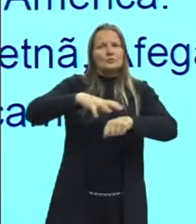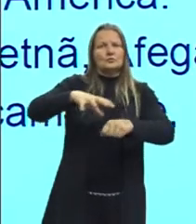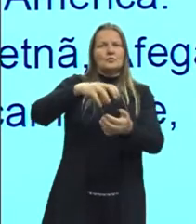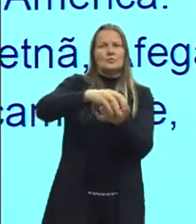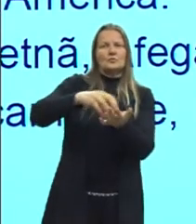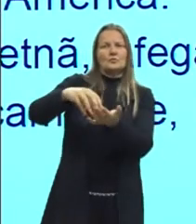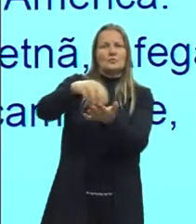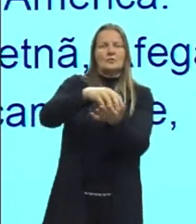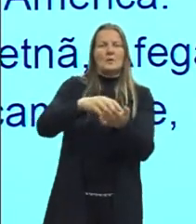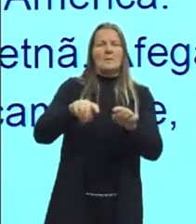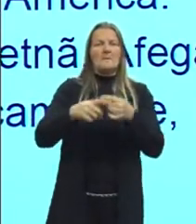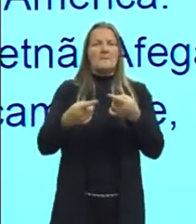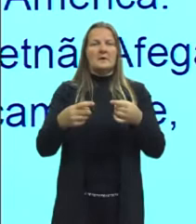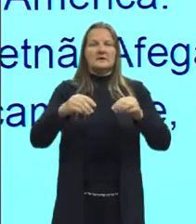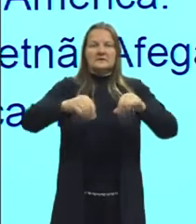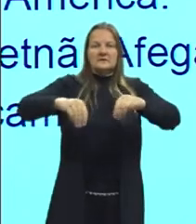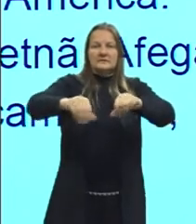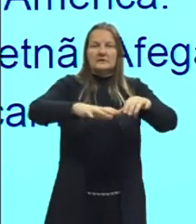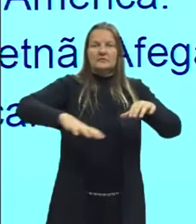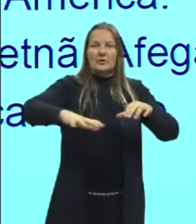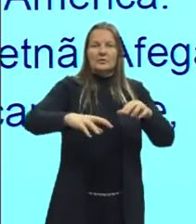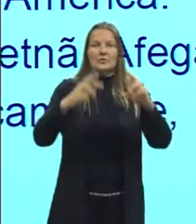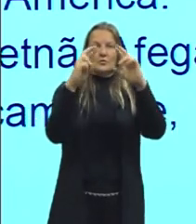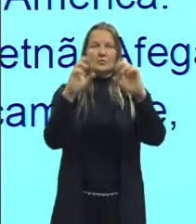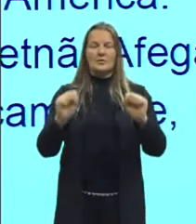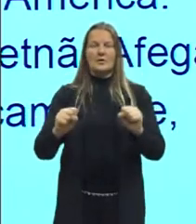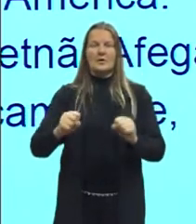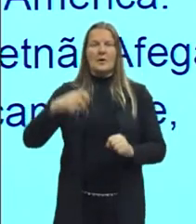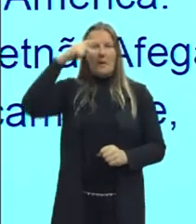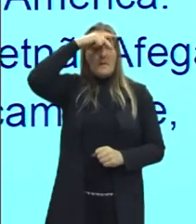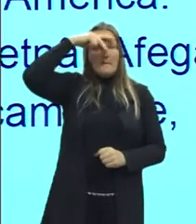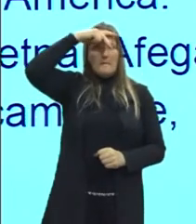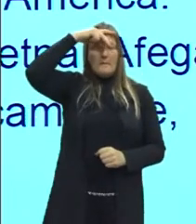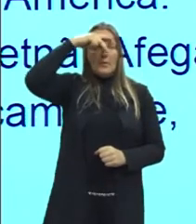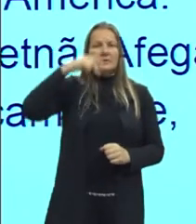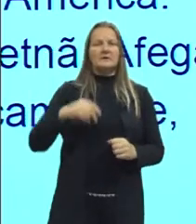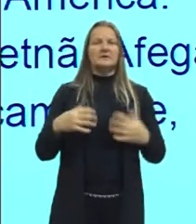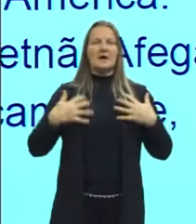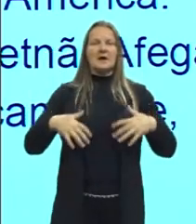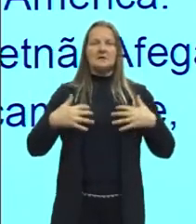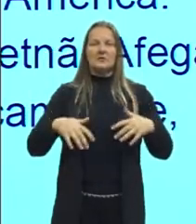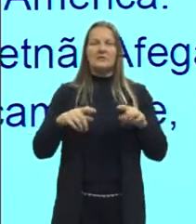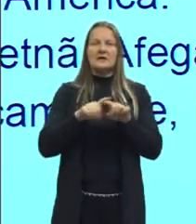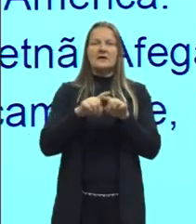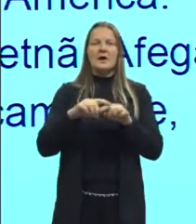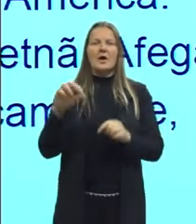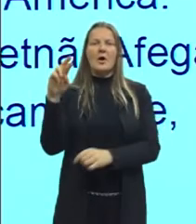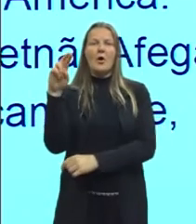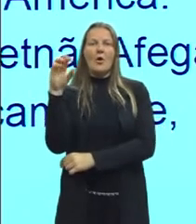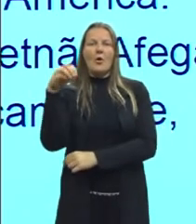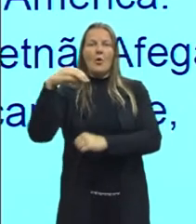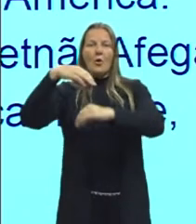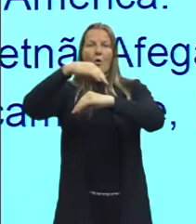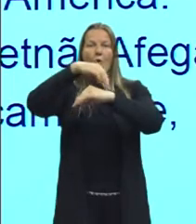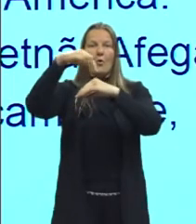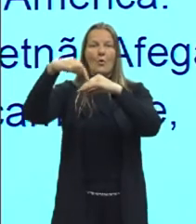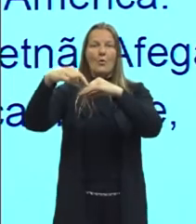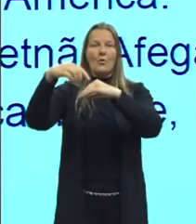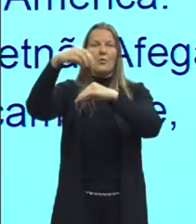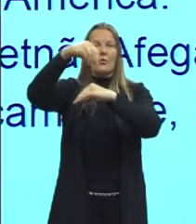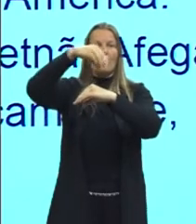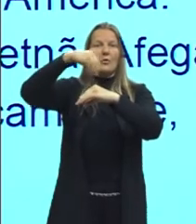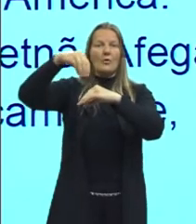faziam parte do território soviético em si né como a Polônia a Eslováquia Romênia e aqui